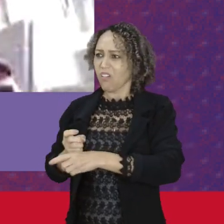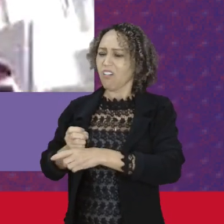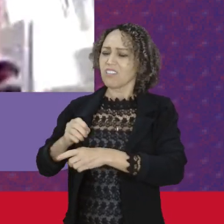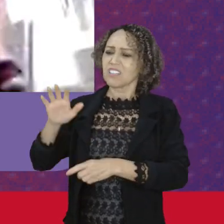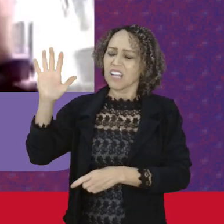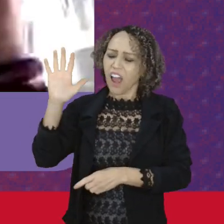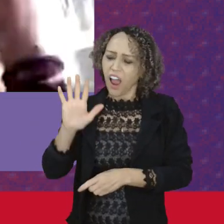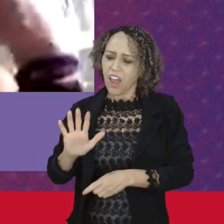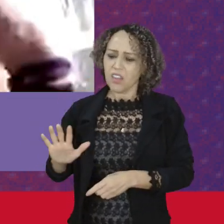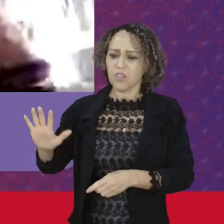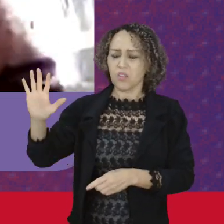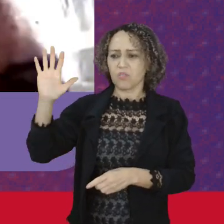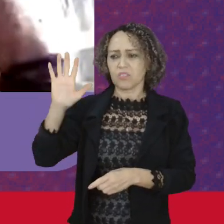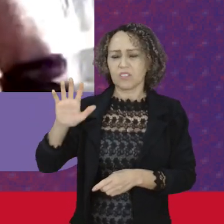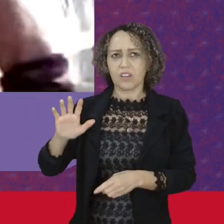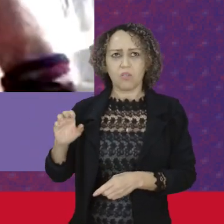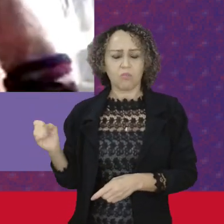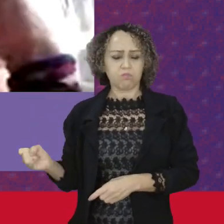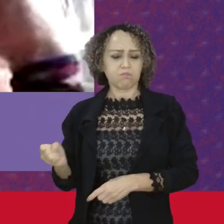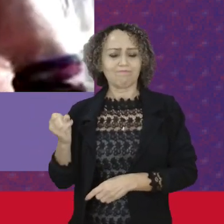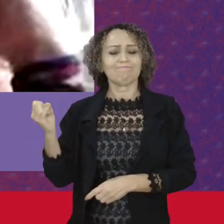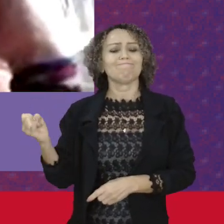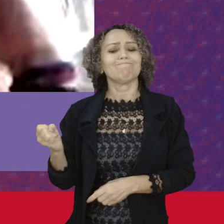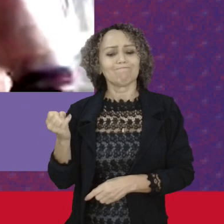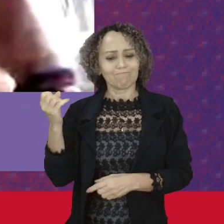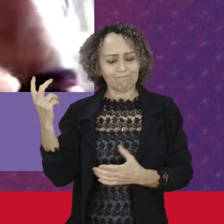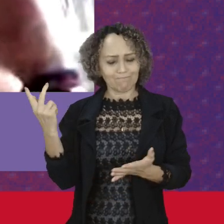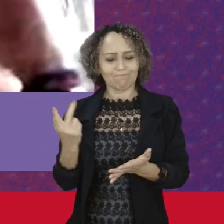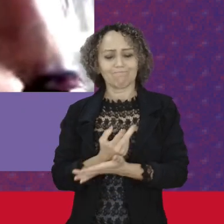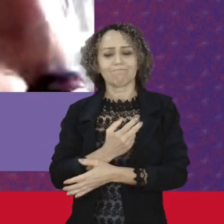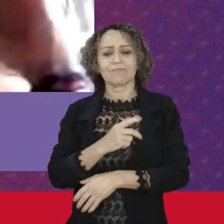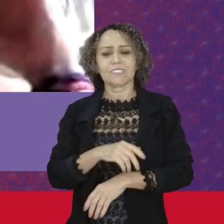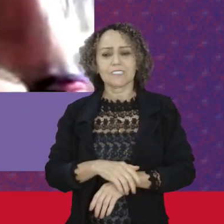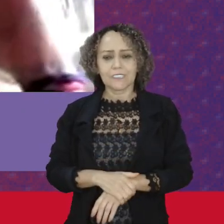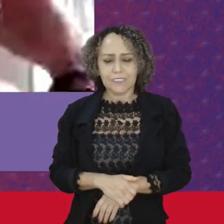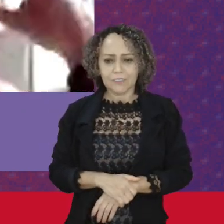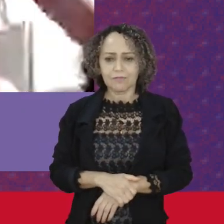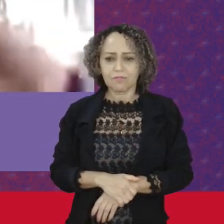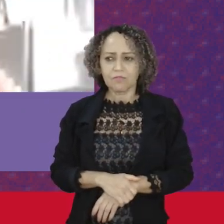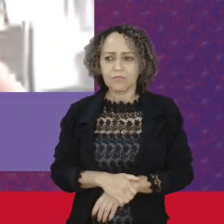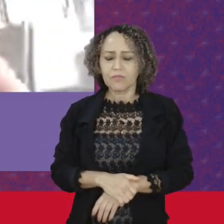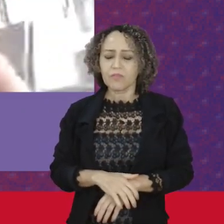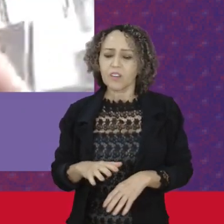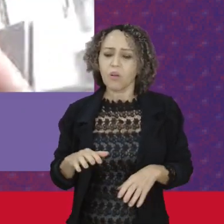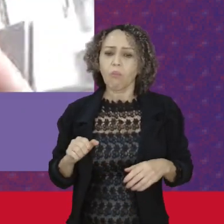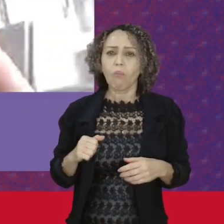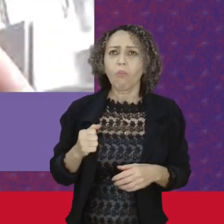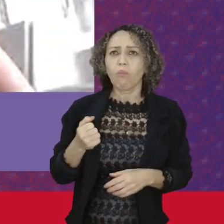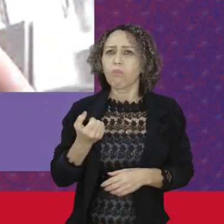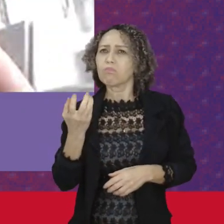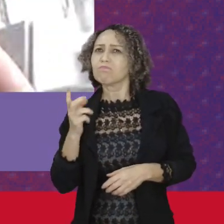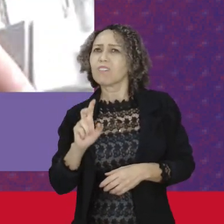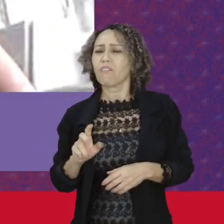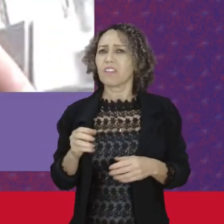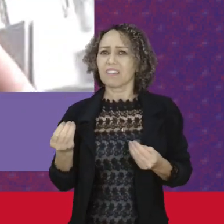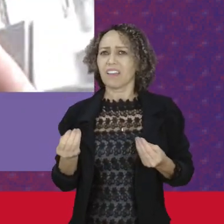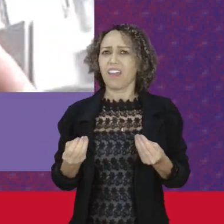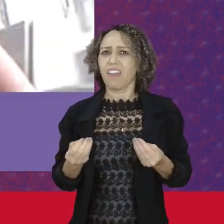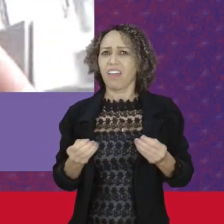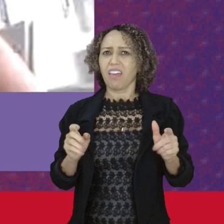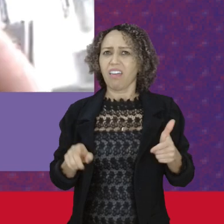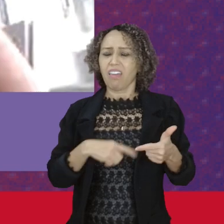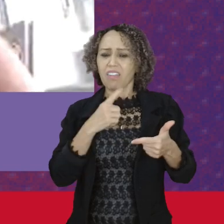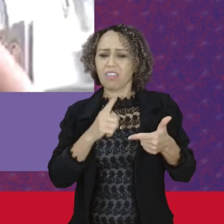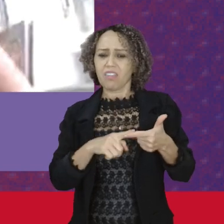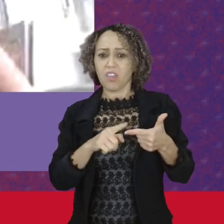que a gente teve, tão importantes, né, que é muitas vezes chamada de segunda onda do feminismo.